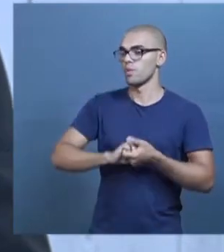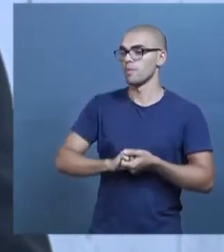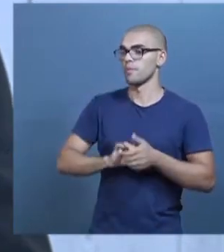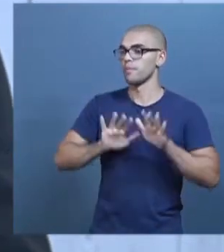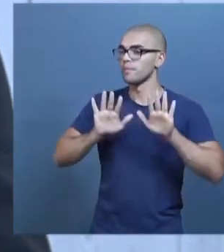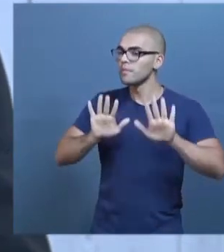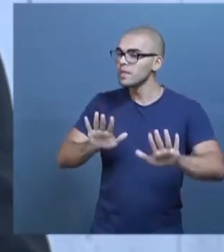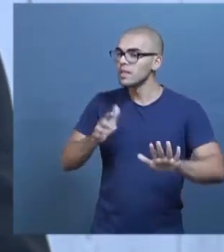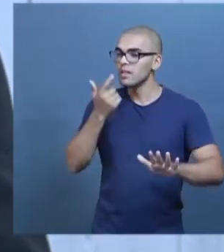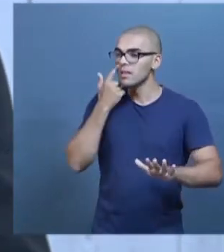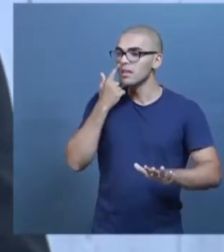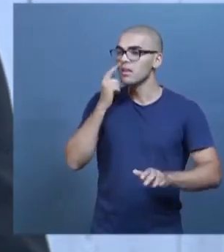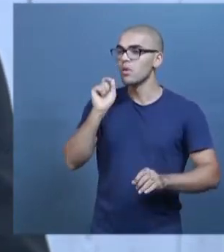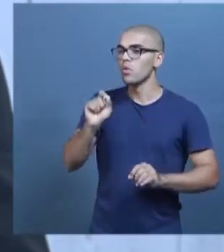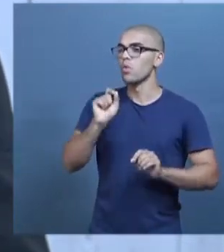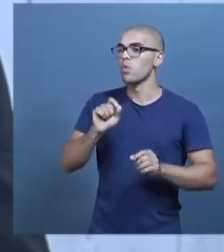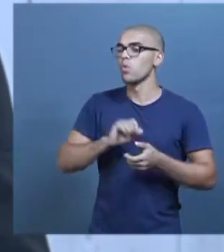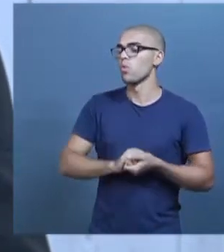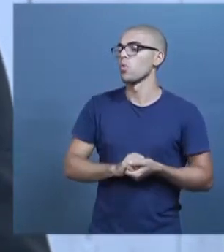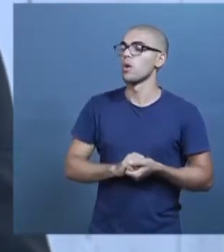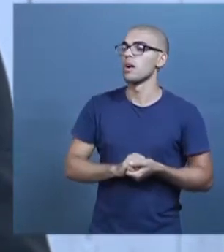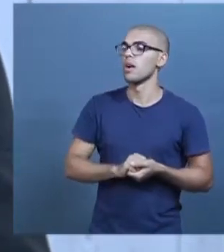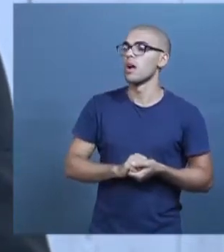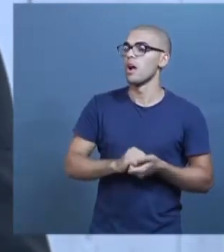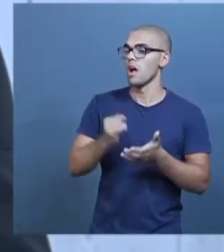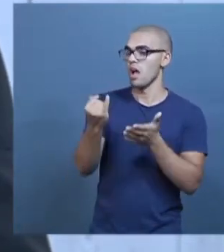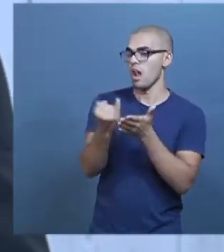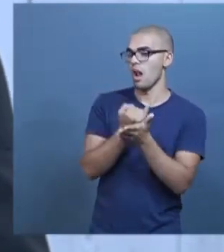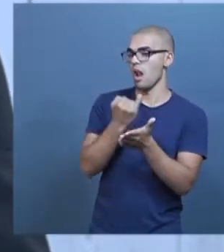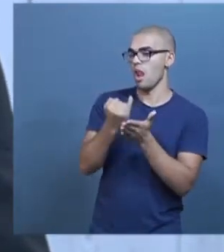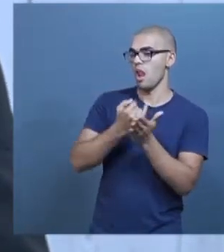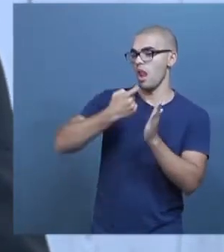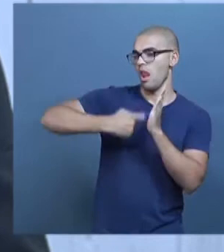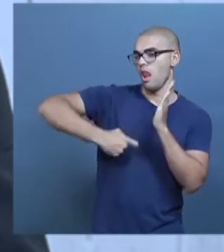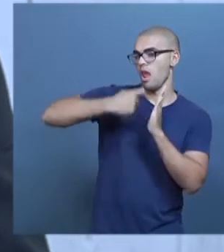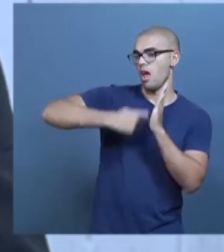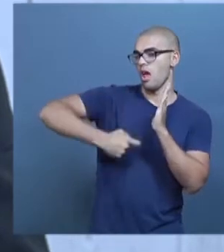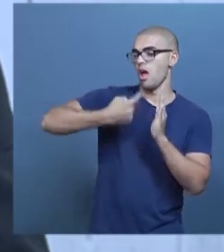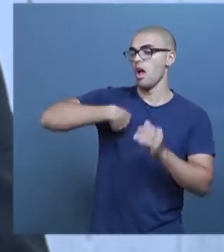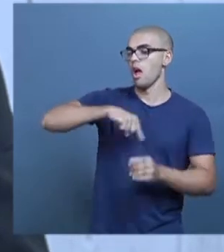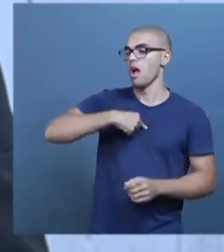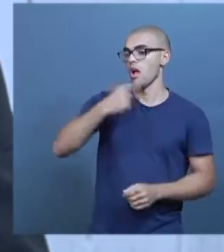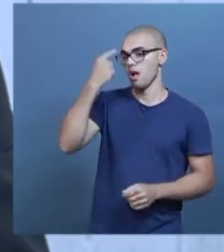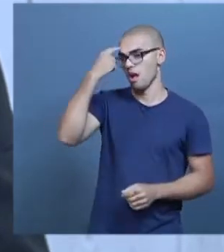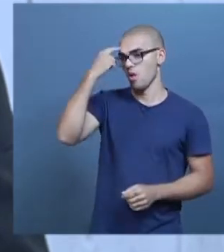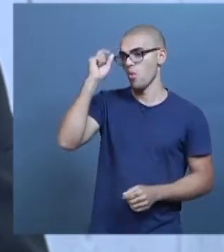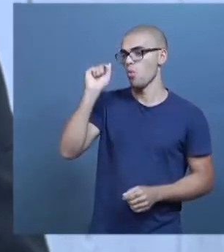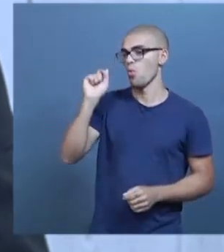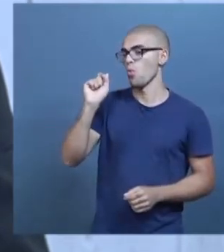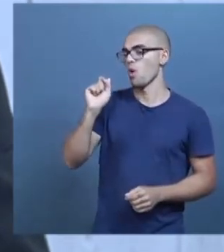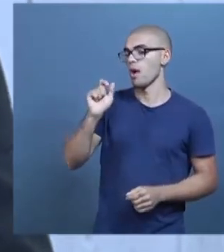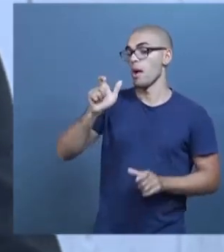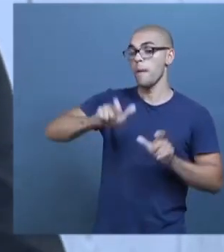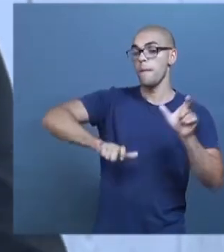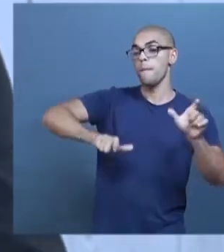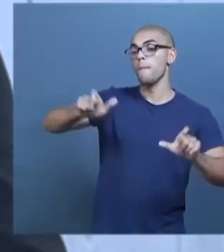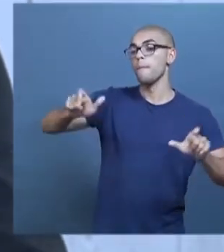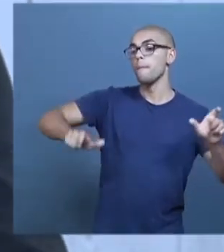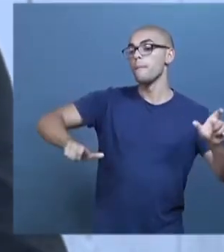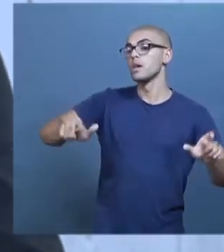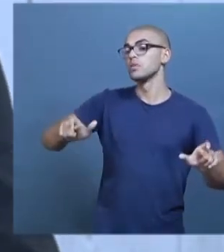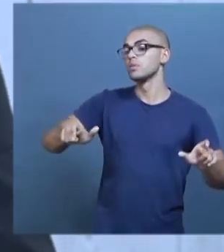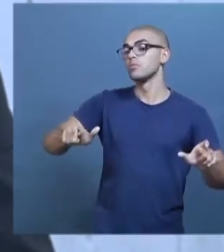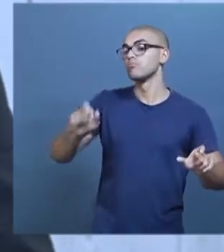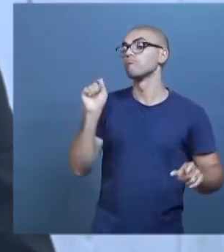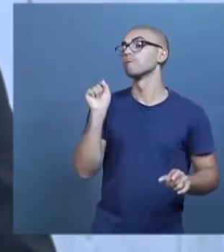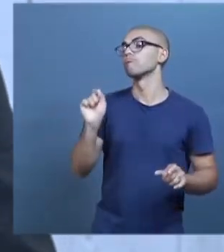carga tributária ela tem que ser analisada a partir da pergunta, né? Quem paga, né, esses impostos? Então, para uma camada